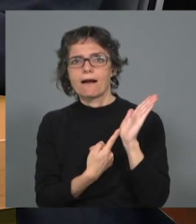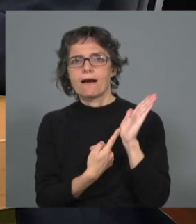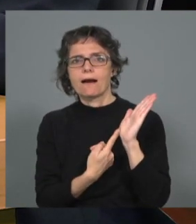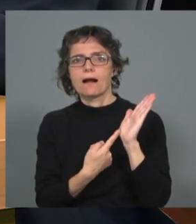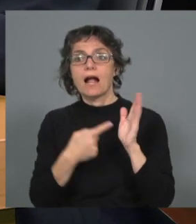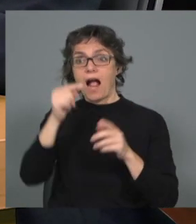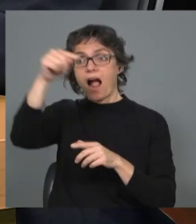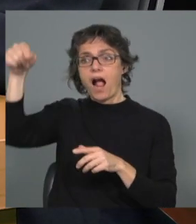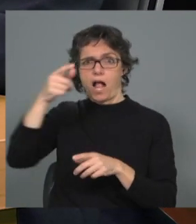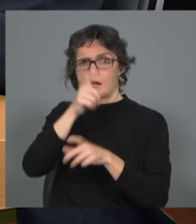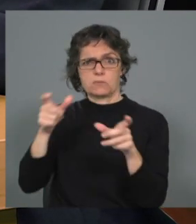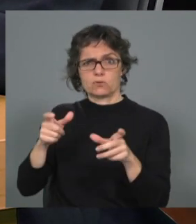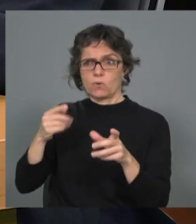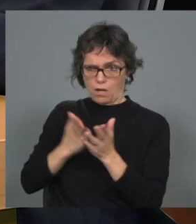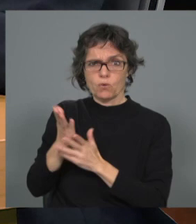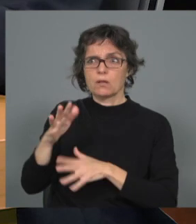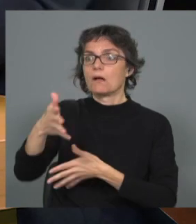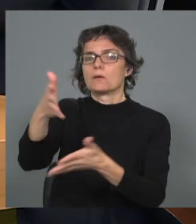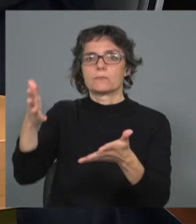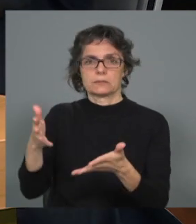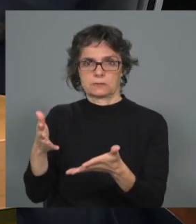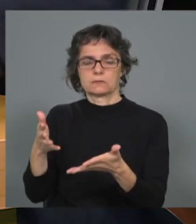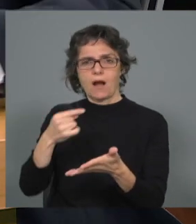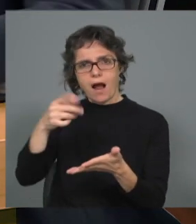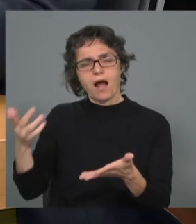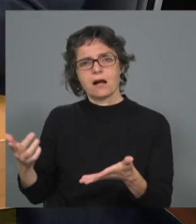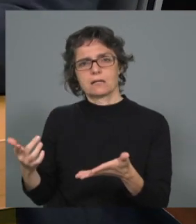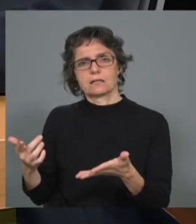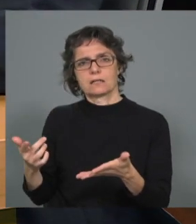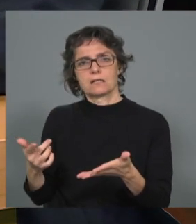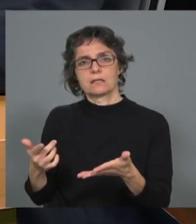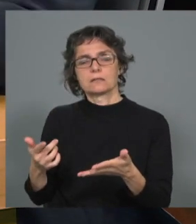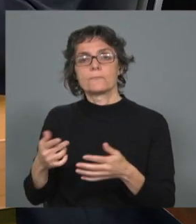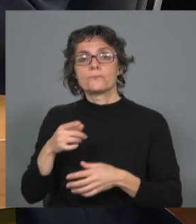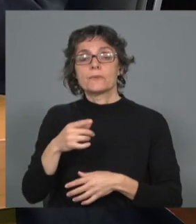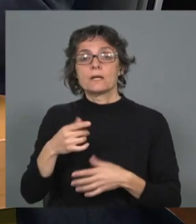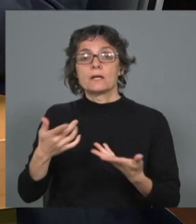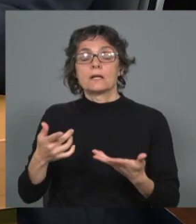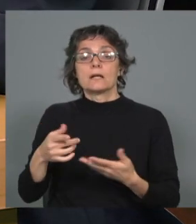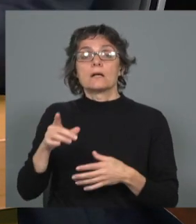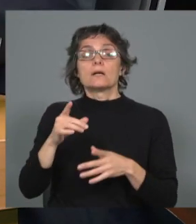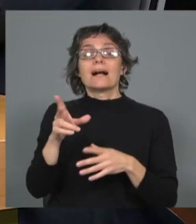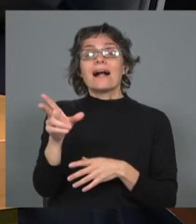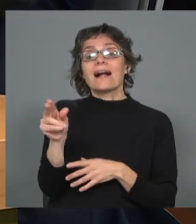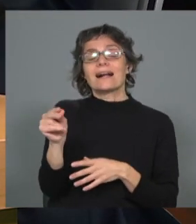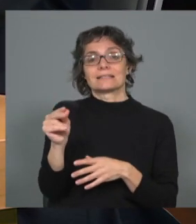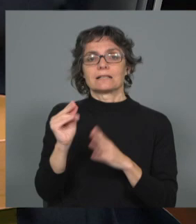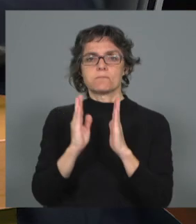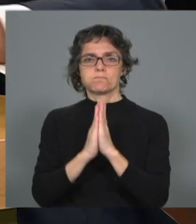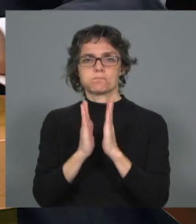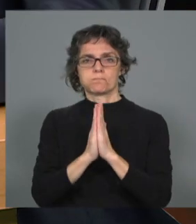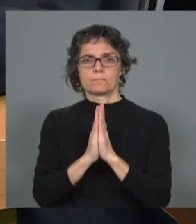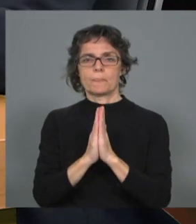a começar Casais e Igreja. Casais e Igreja. Sim, mas eu não excluo, eu não separo a Igreja cúpula da Igreja nós,